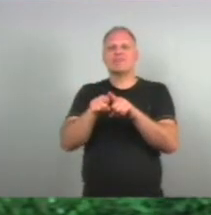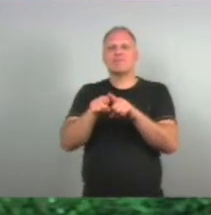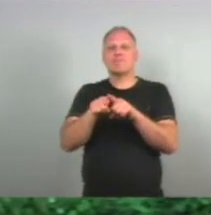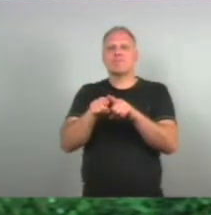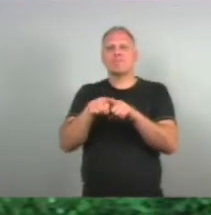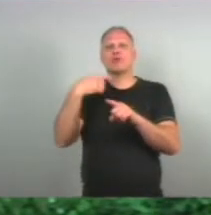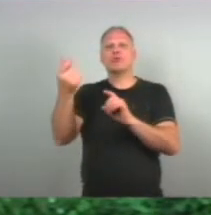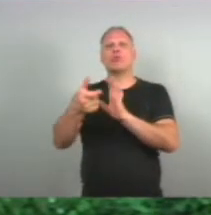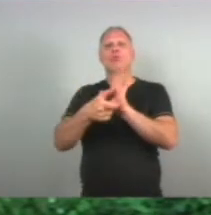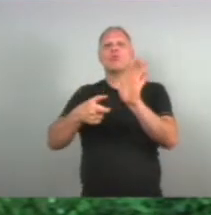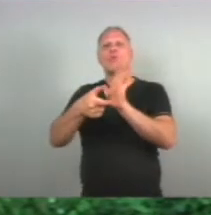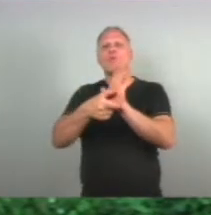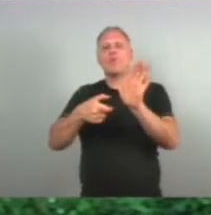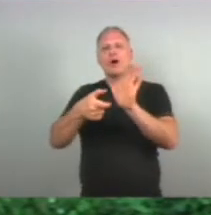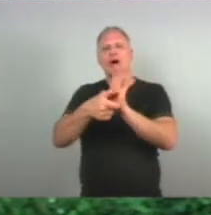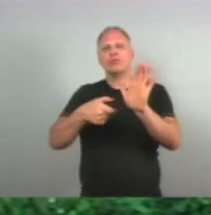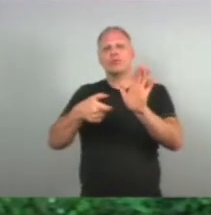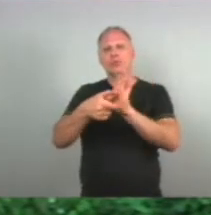Do